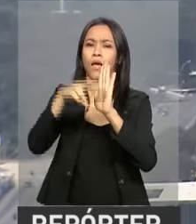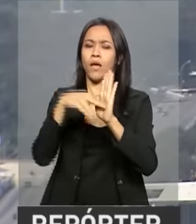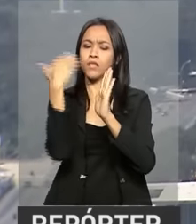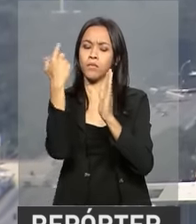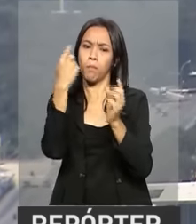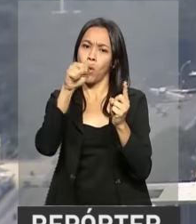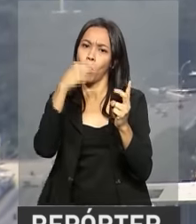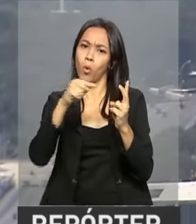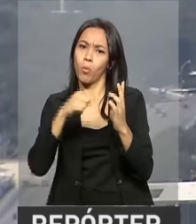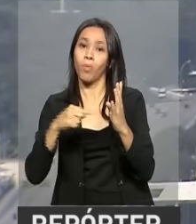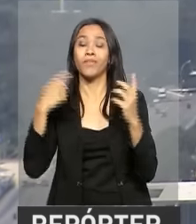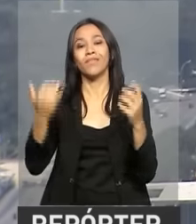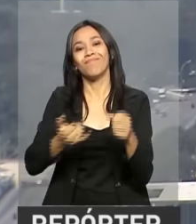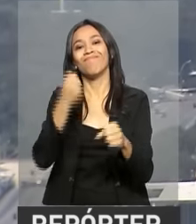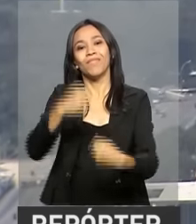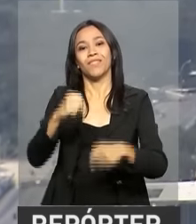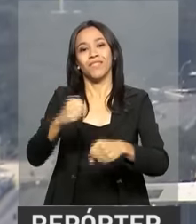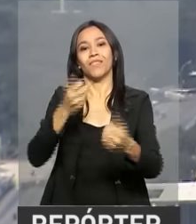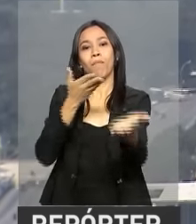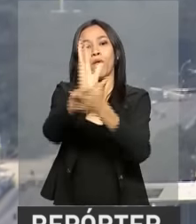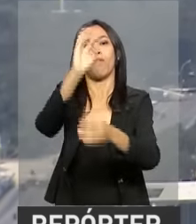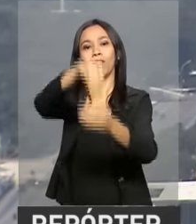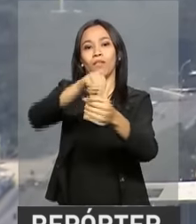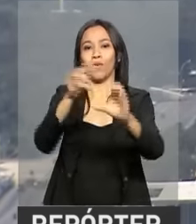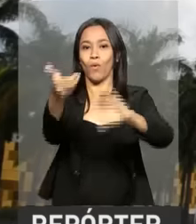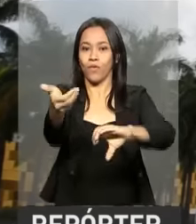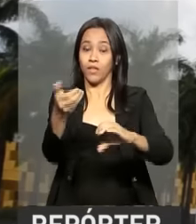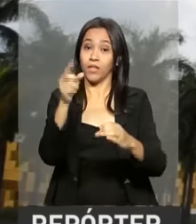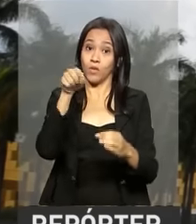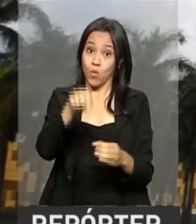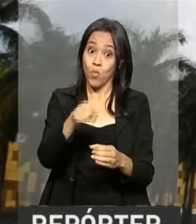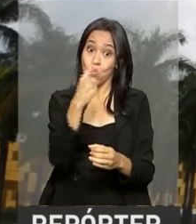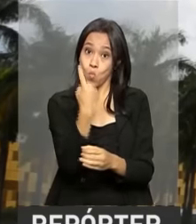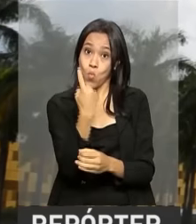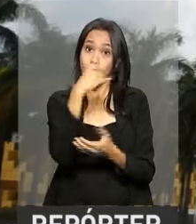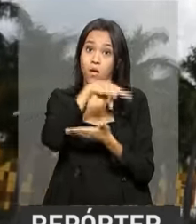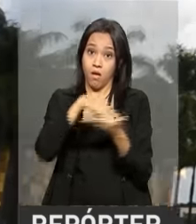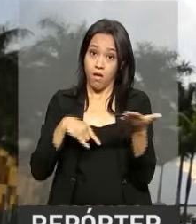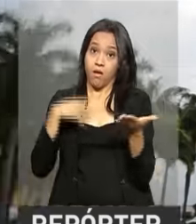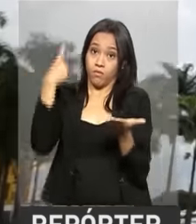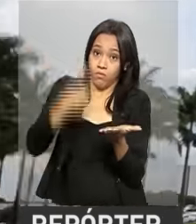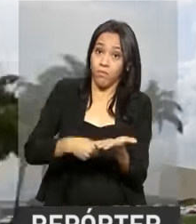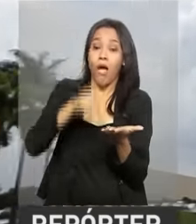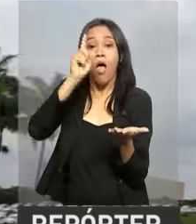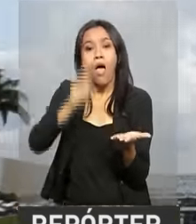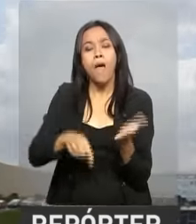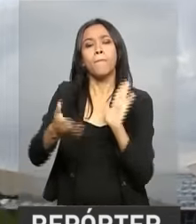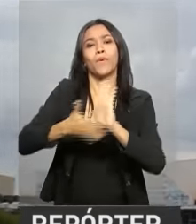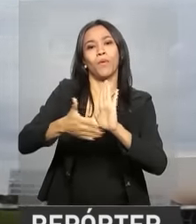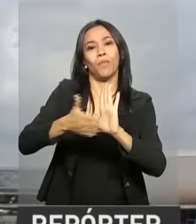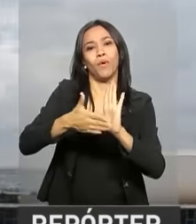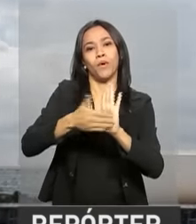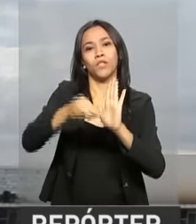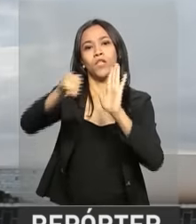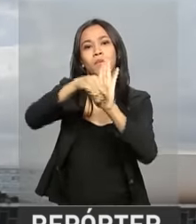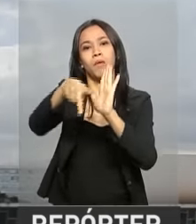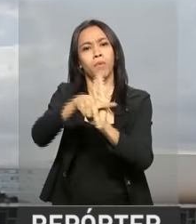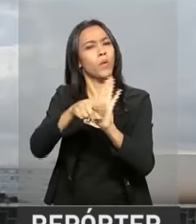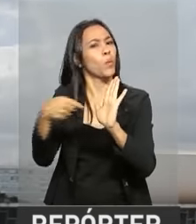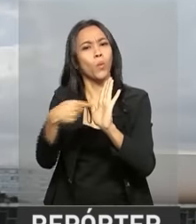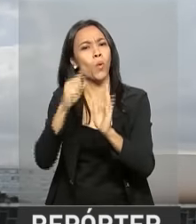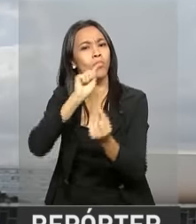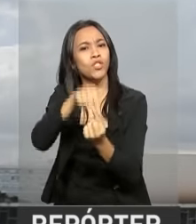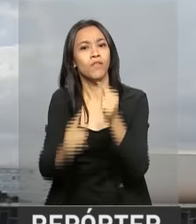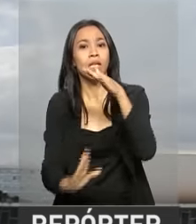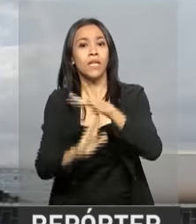de aprovação no Congresso Nacional a mais expressiva considerada estrutural é a proposta de emenda à constituição que limita